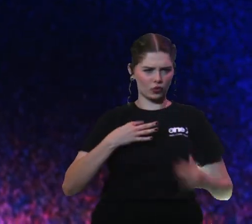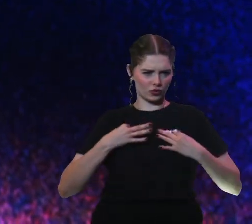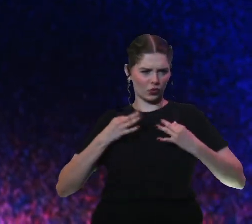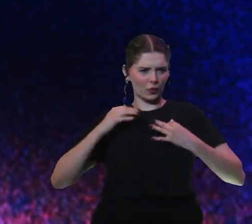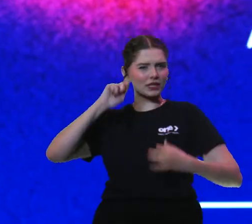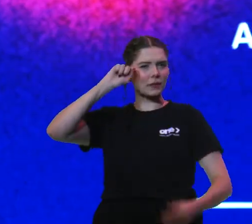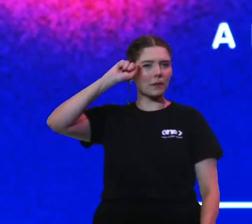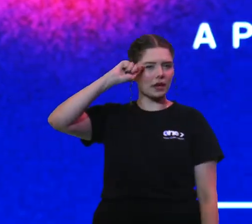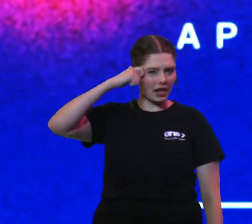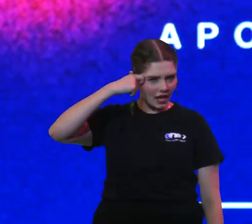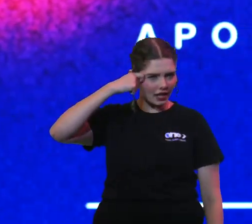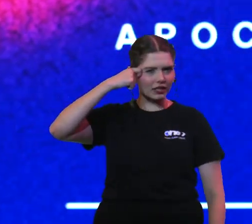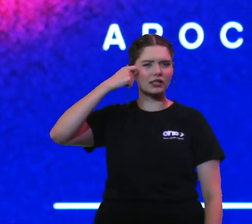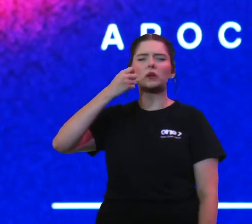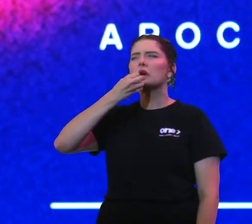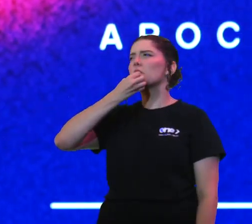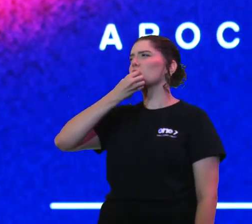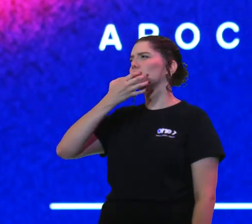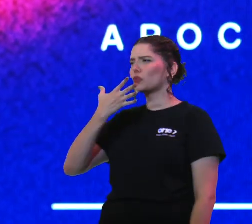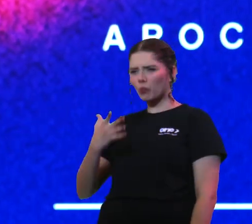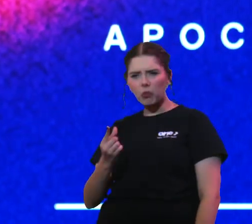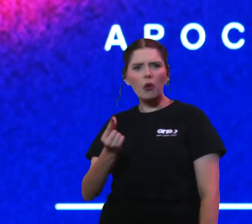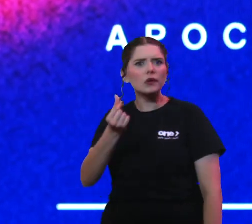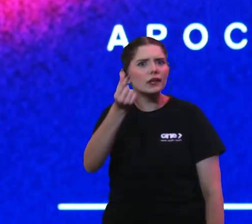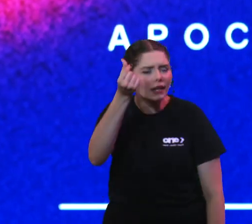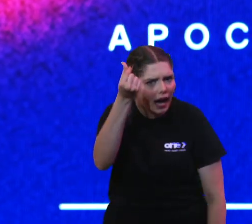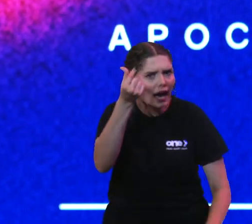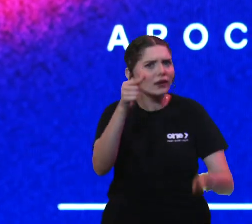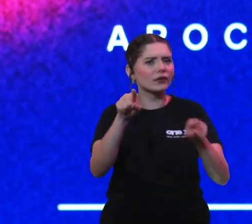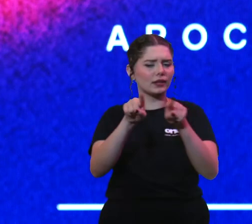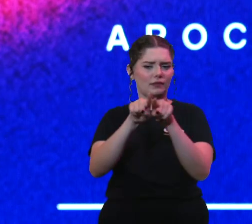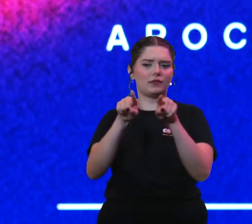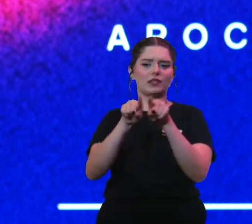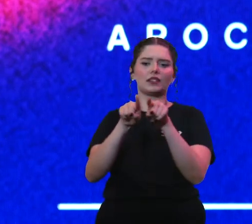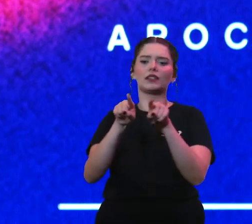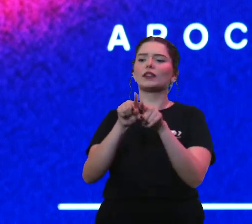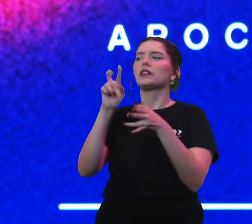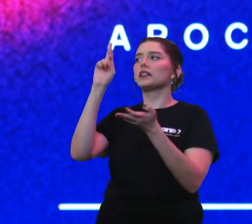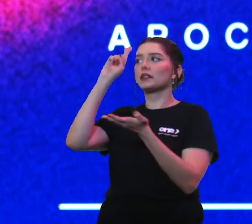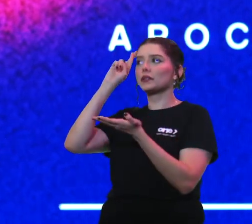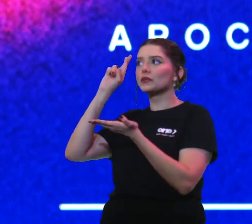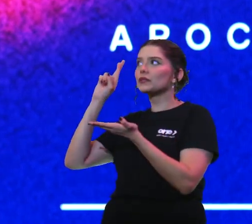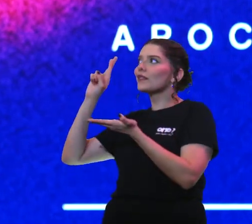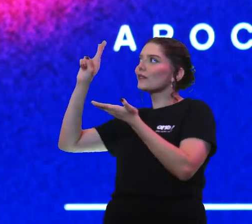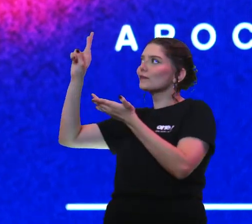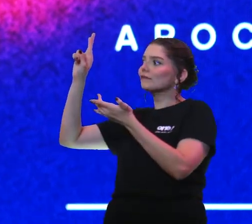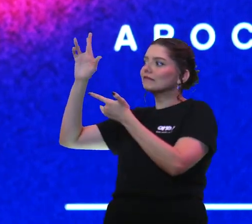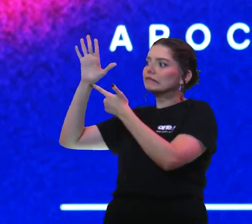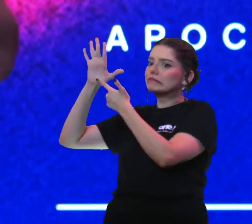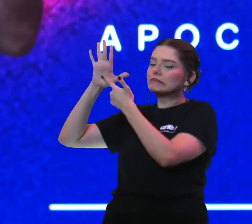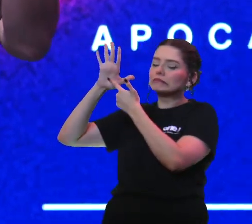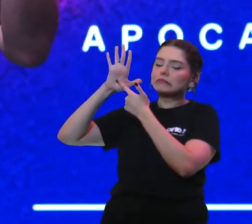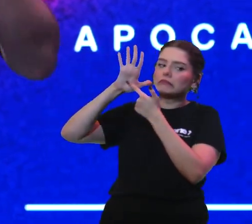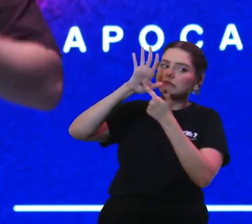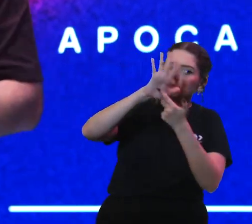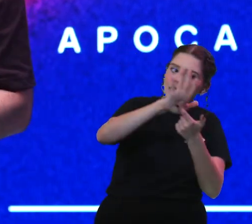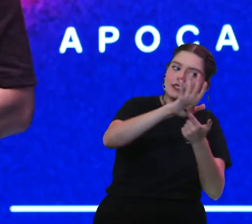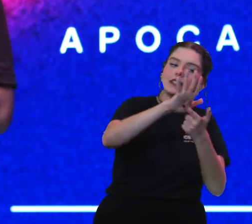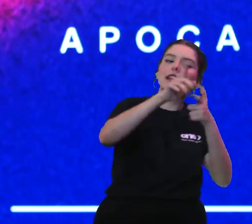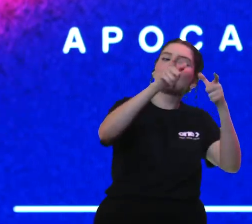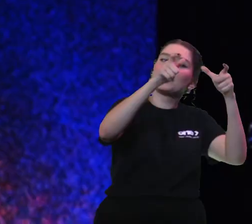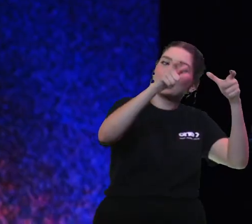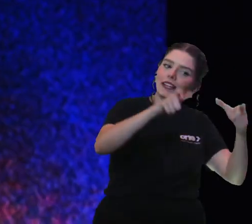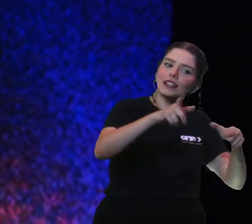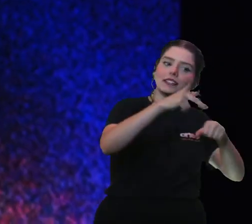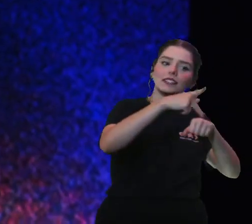brilhoso, extremamente renomado e caro. E por isso que o Senhor vai trazer uma mensagem tão específica nas 3 áreas que